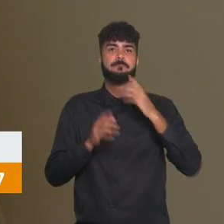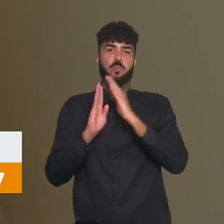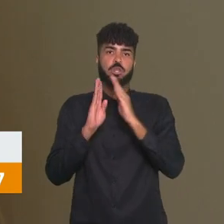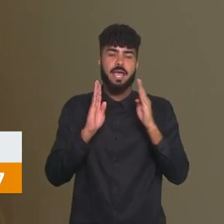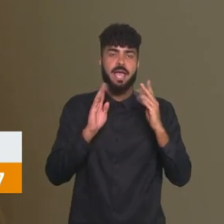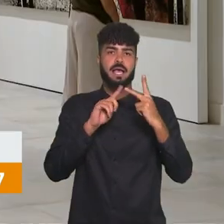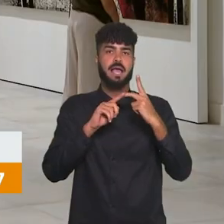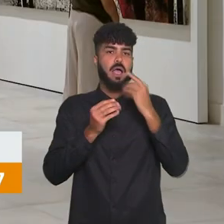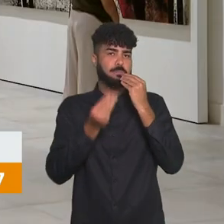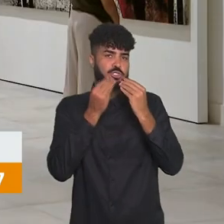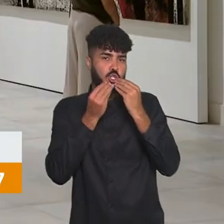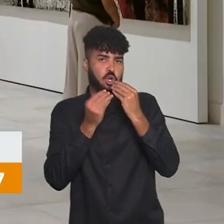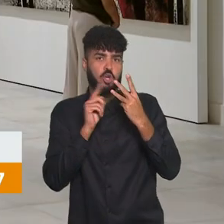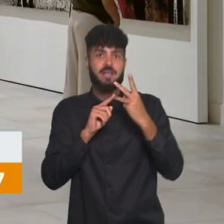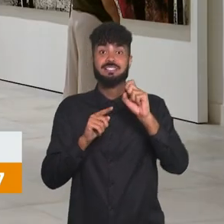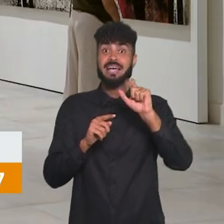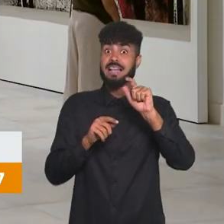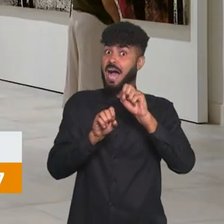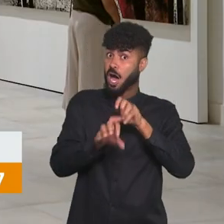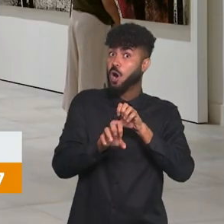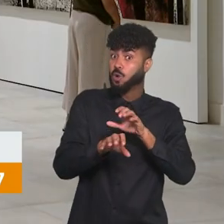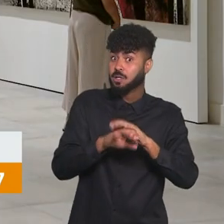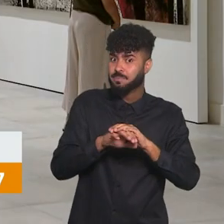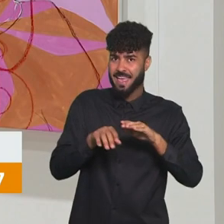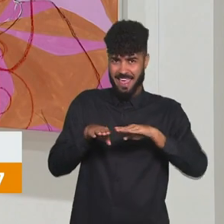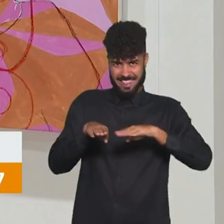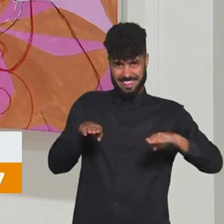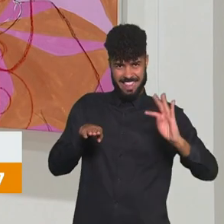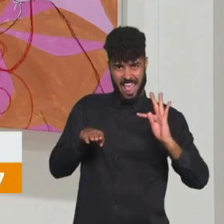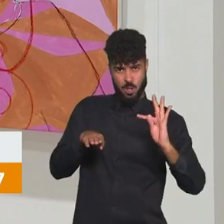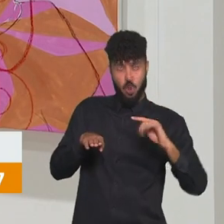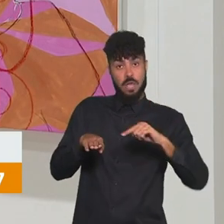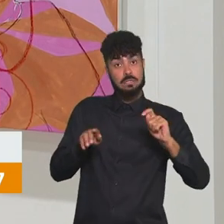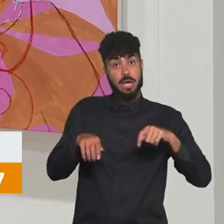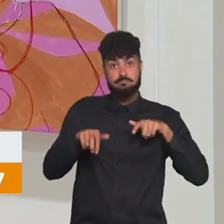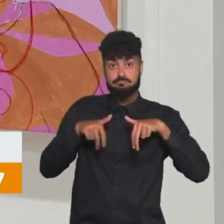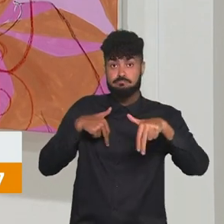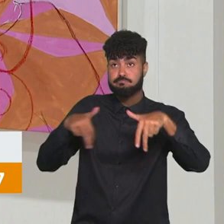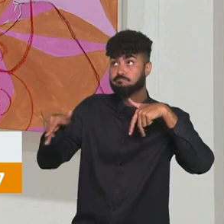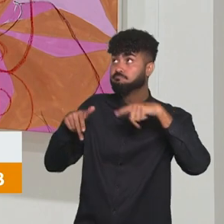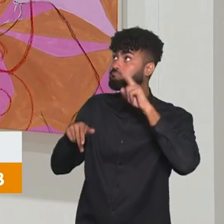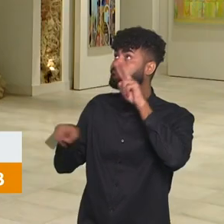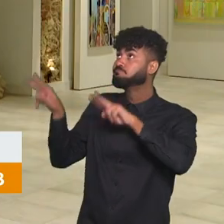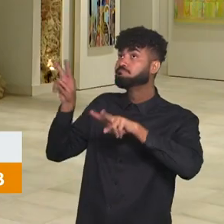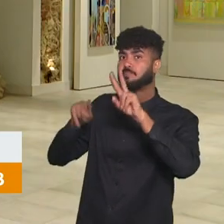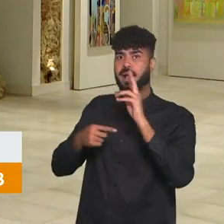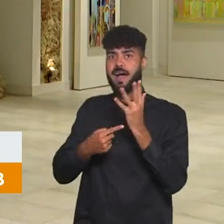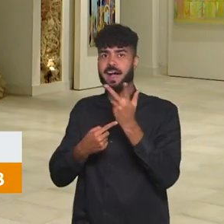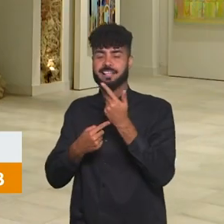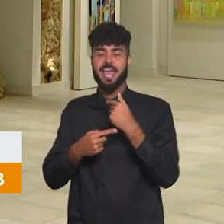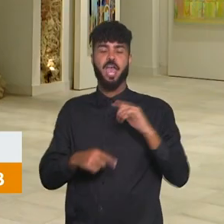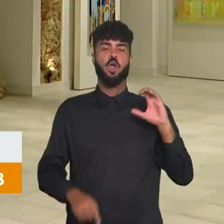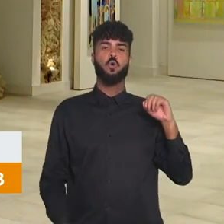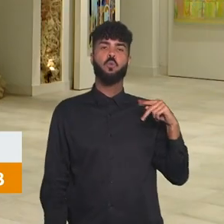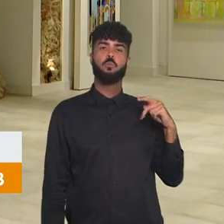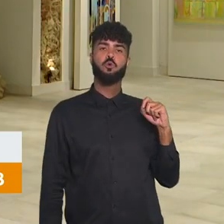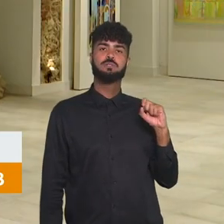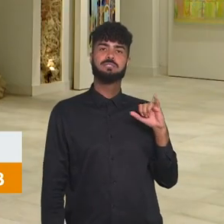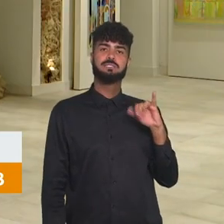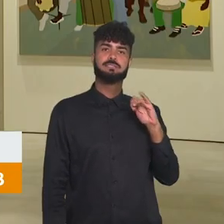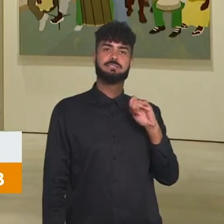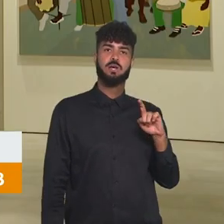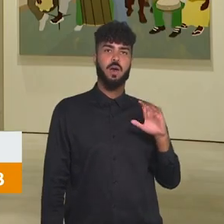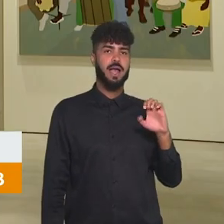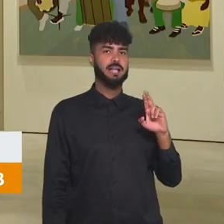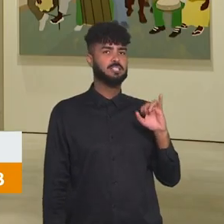de aula. No térreo, a Galeria de Arte já está aberta à visitação. A exposição Composição Carioca traz obras